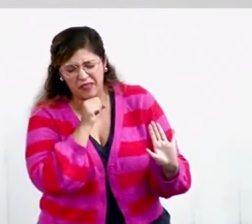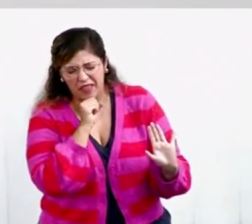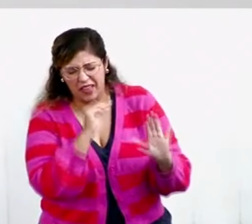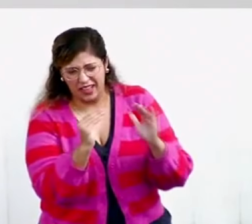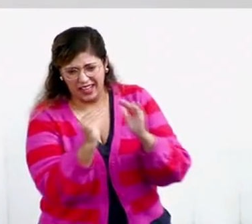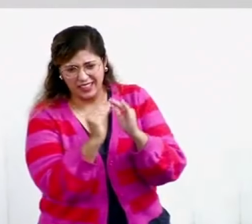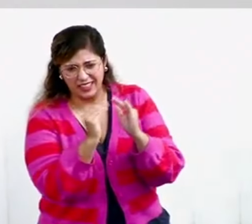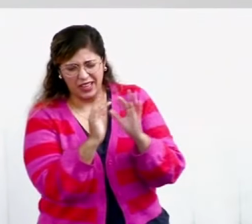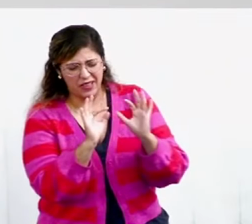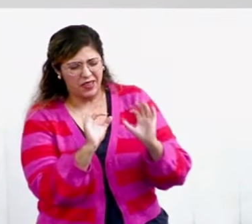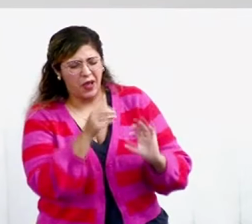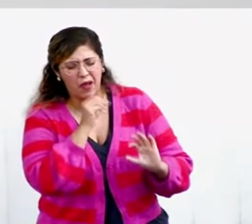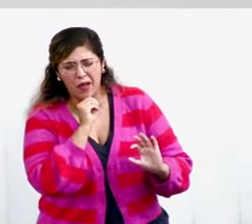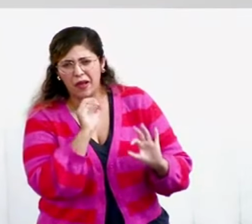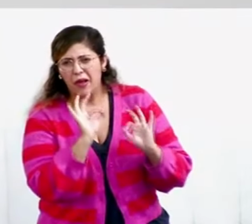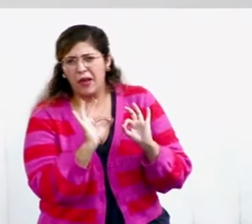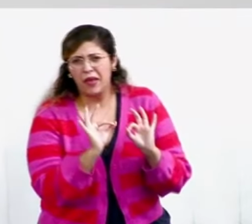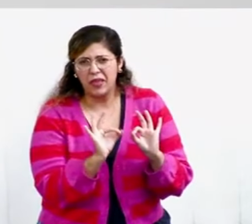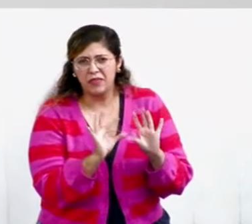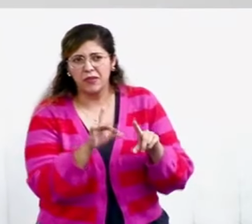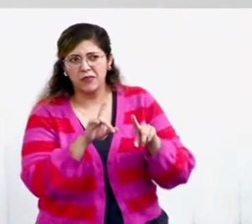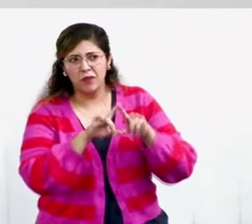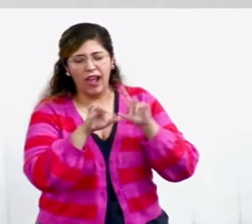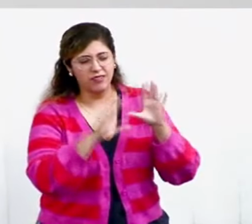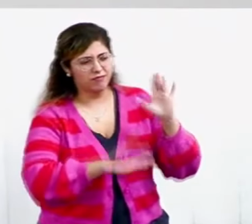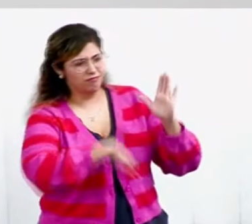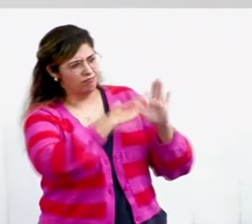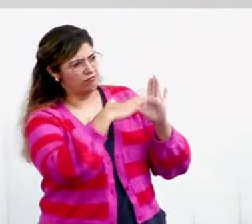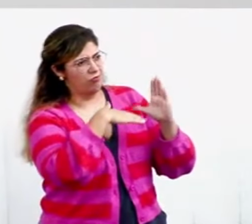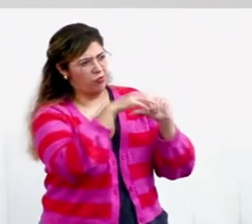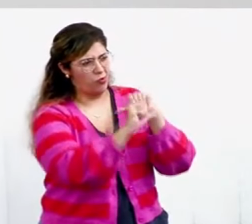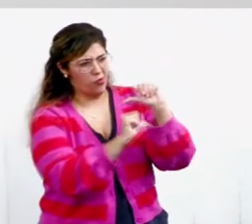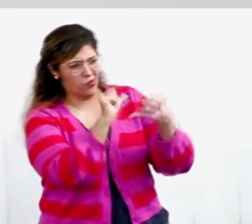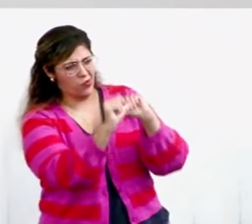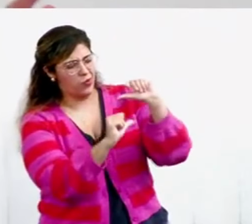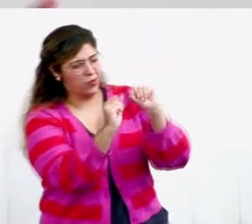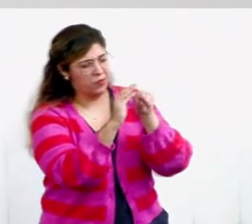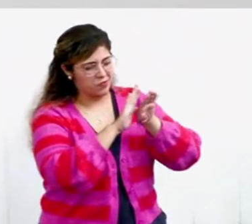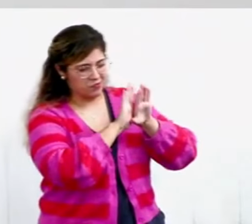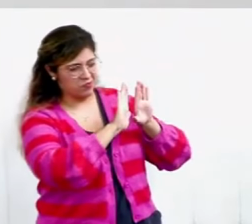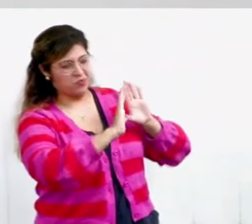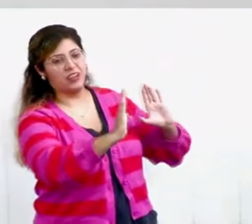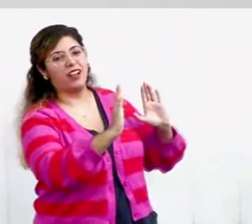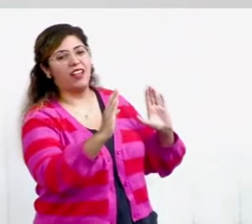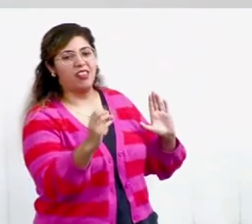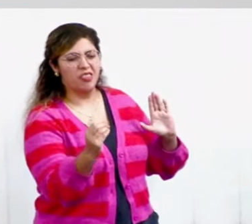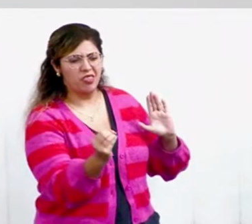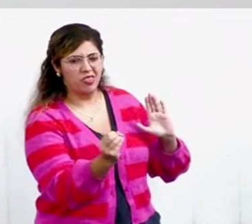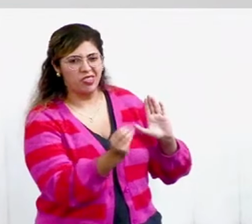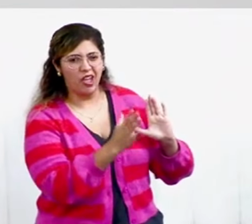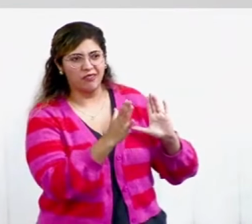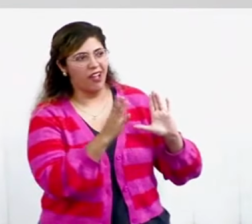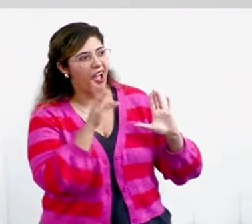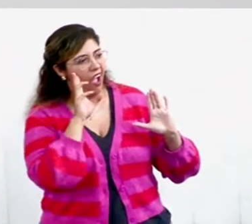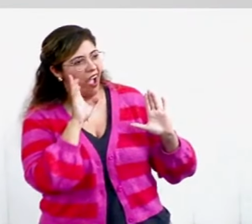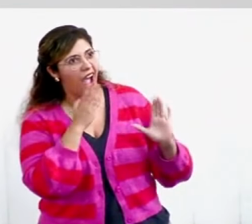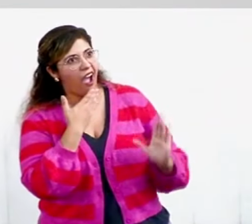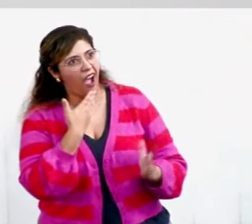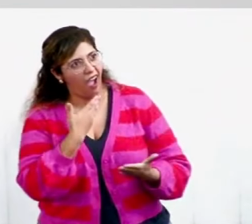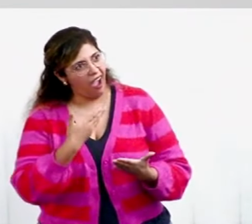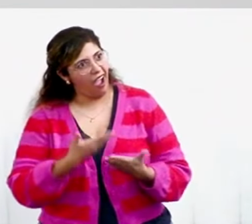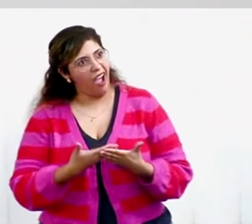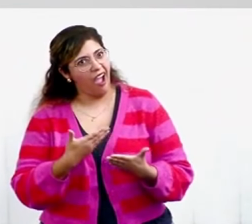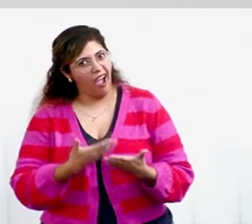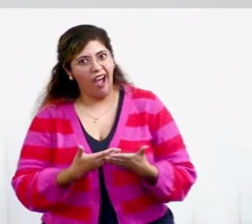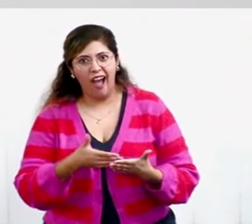desejada de habitação. Quem não quer morar naquelas lindas casas que eles fazem? Se você já assistiu, sabe o que eu estou